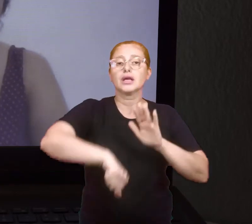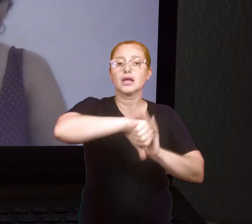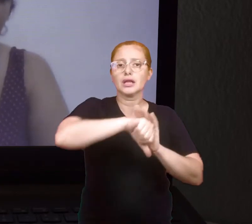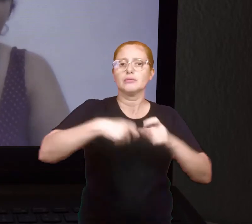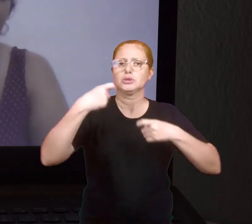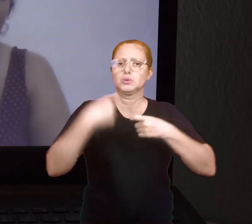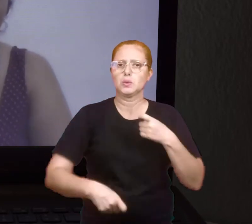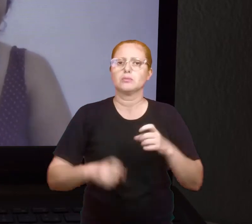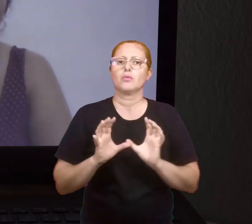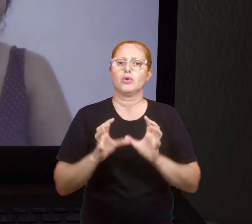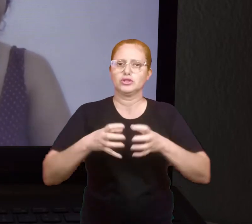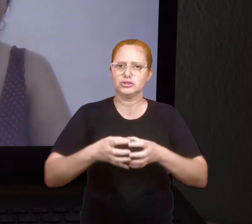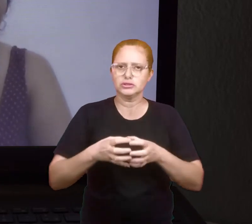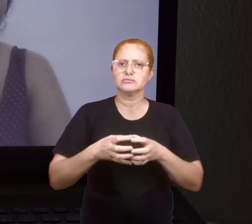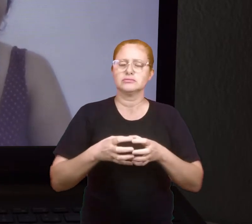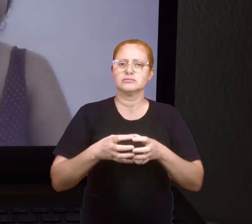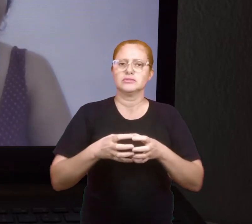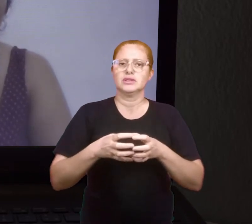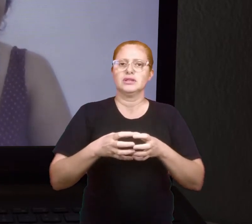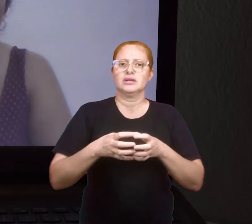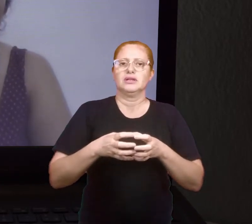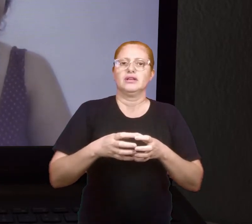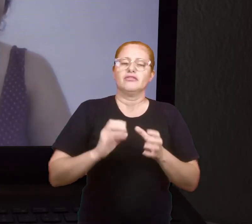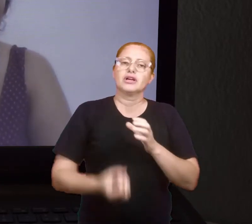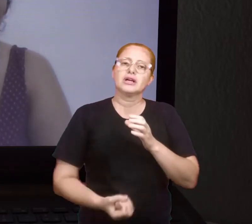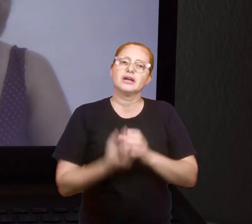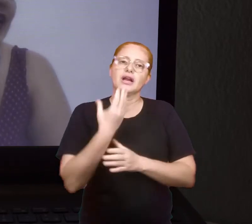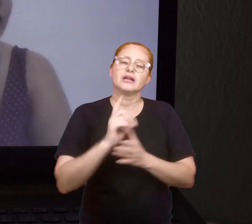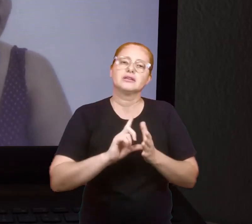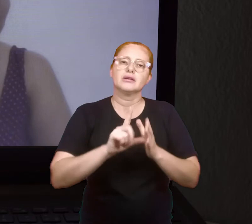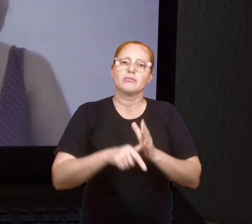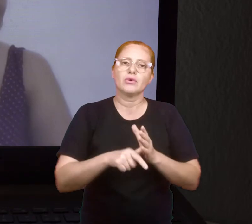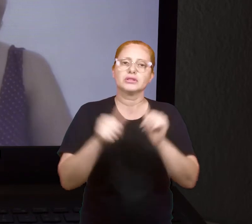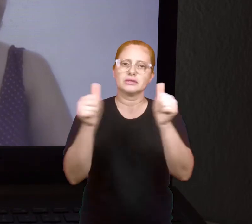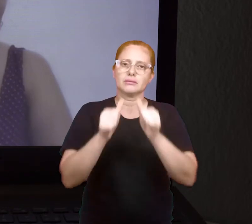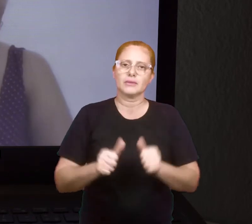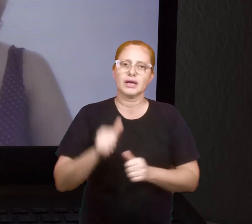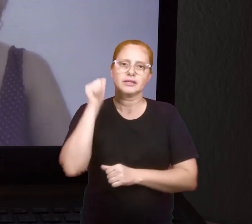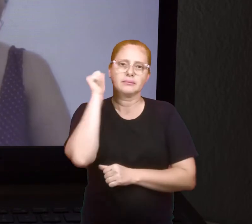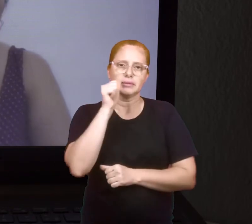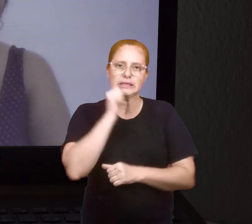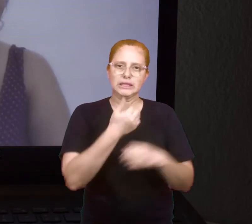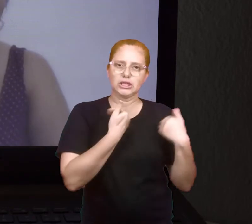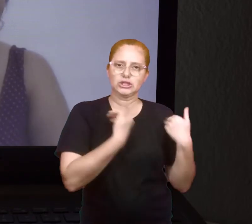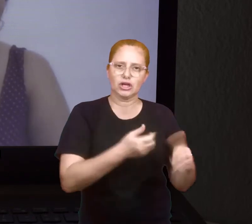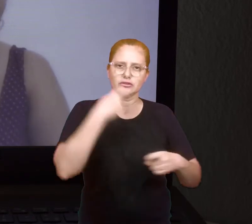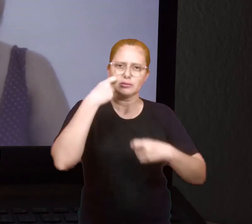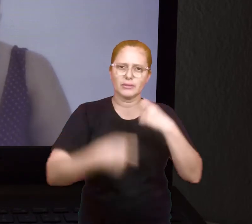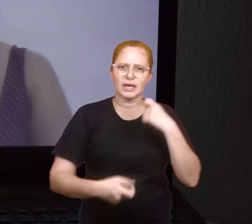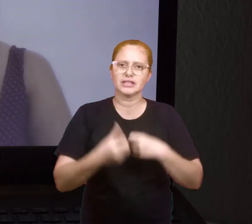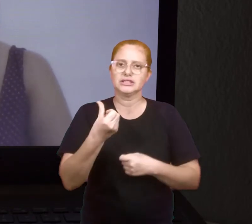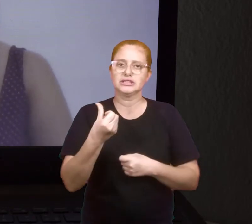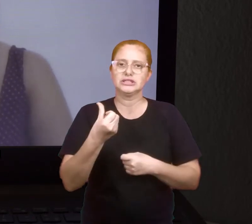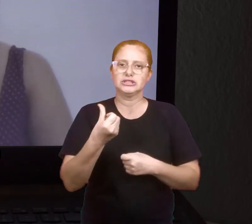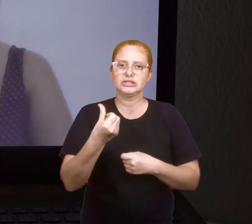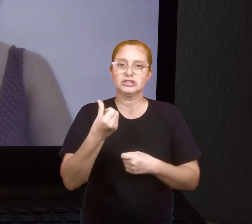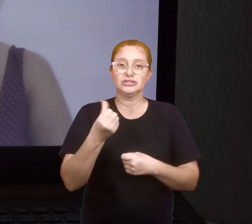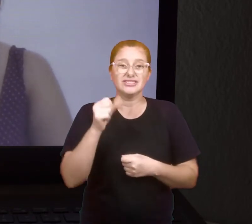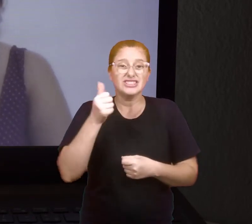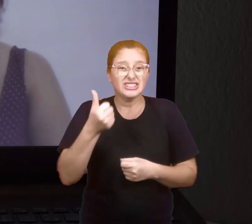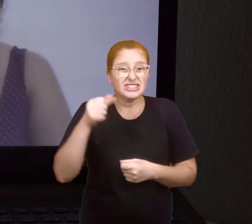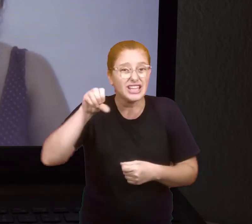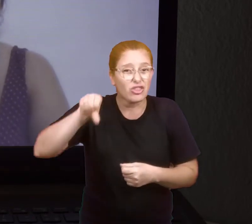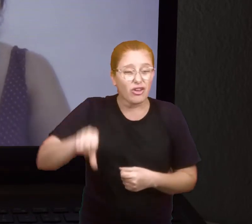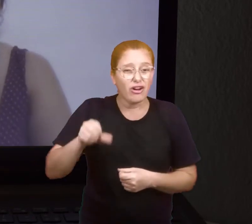estupro coletivo, ele veio depois que uma imagem de uma menina sendo estuprada por 19 homens foi divulgada,